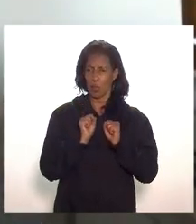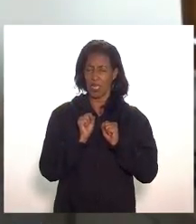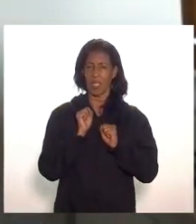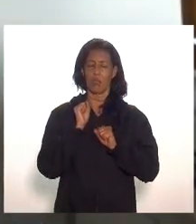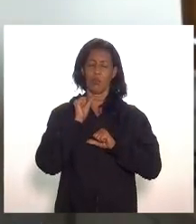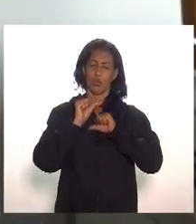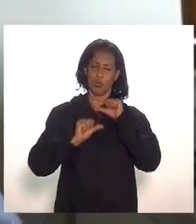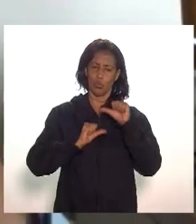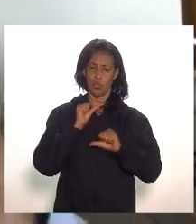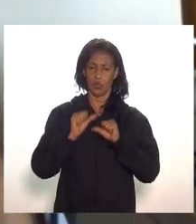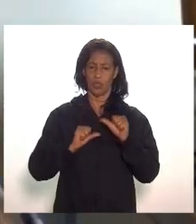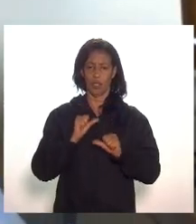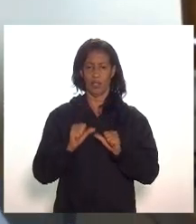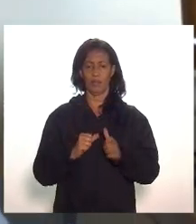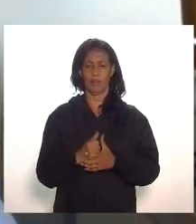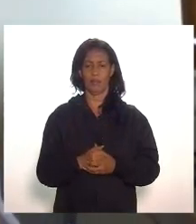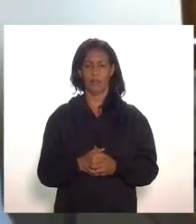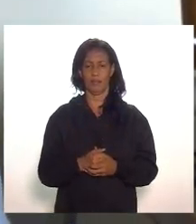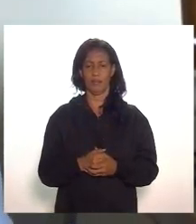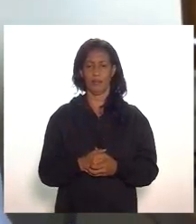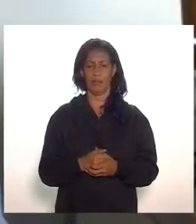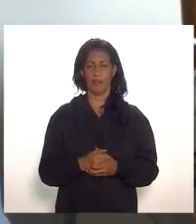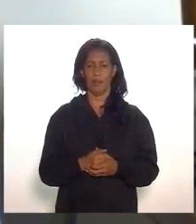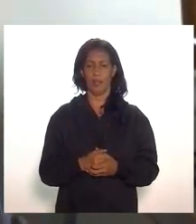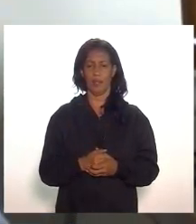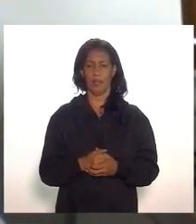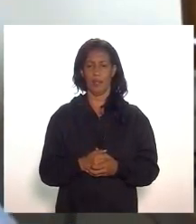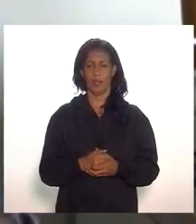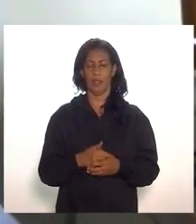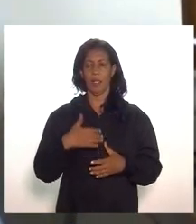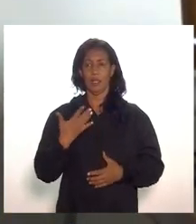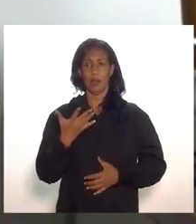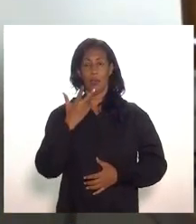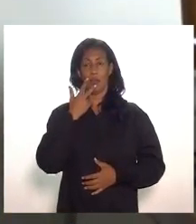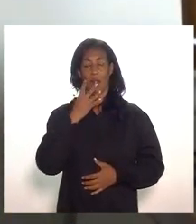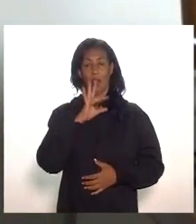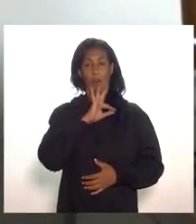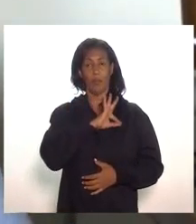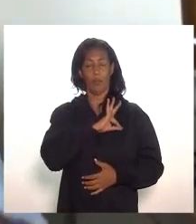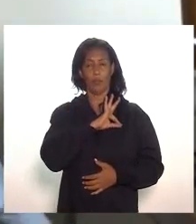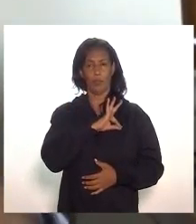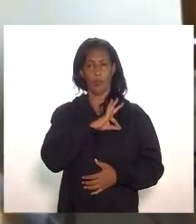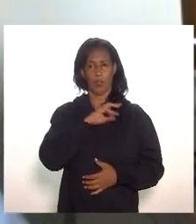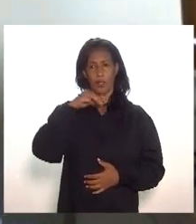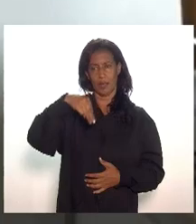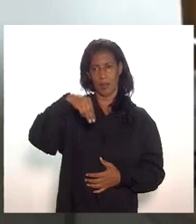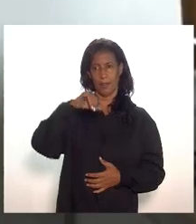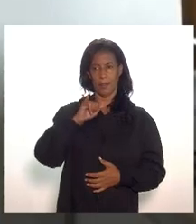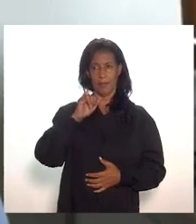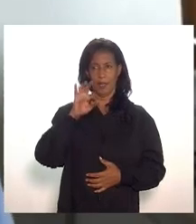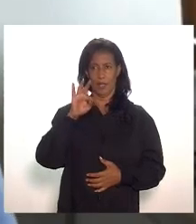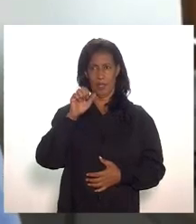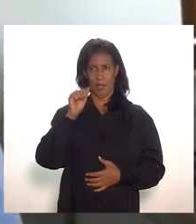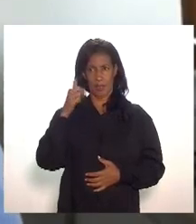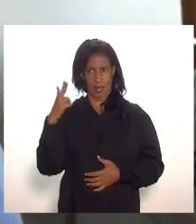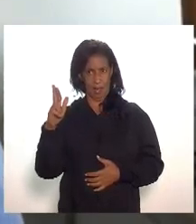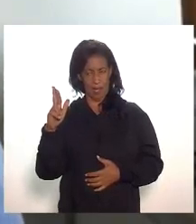dizer que tem um digno quadro da Polícia Militar que é deputado estadual